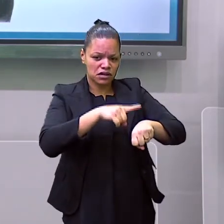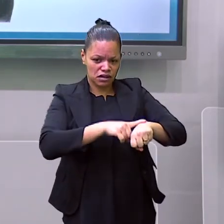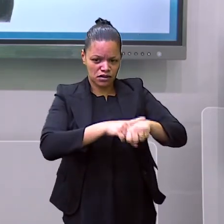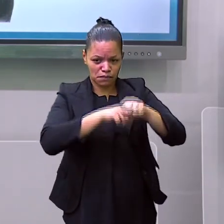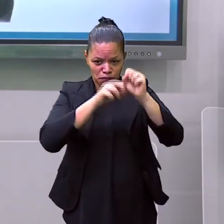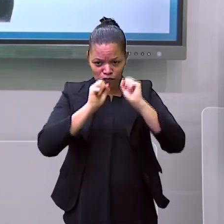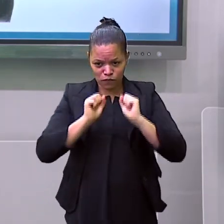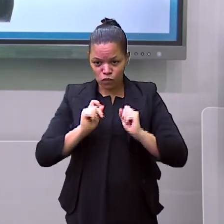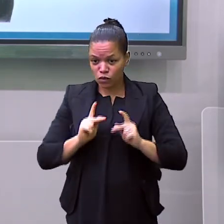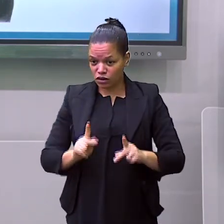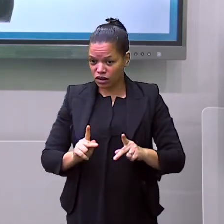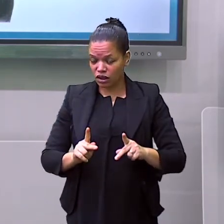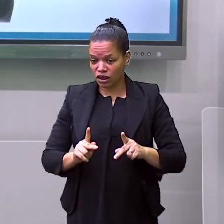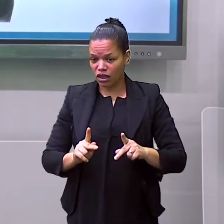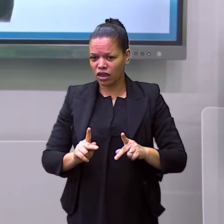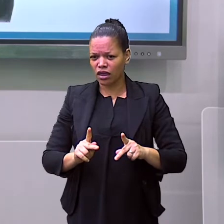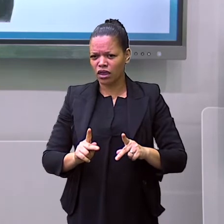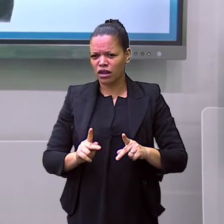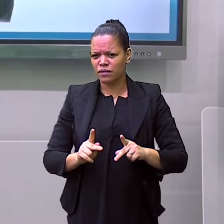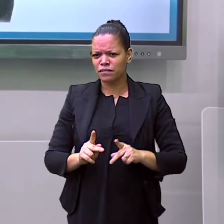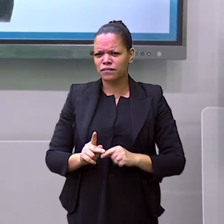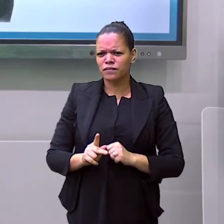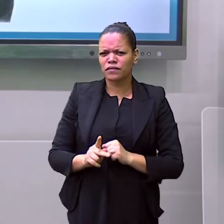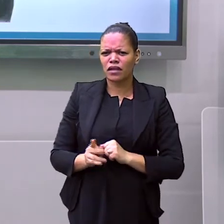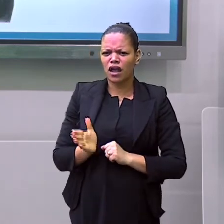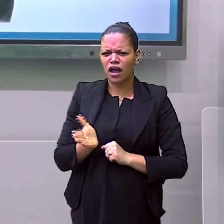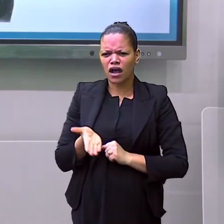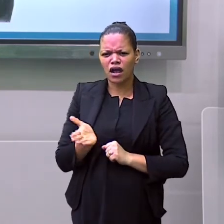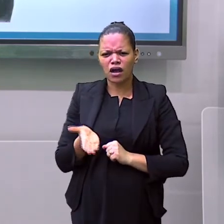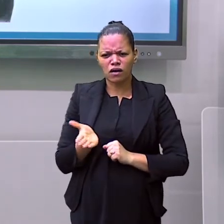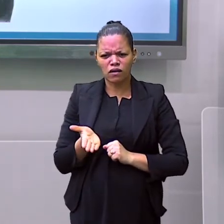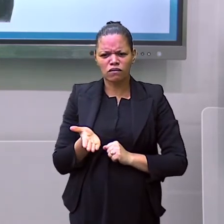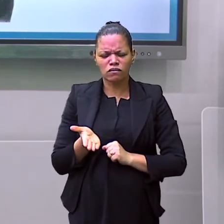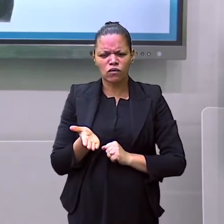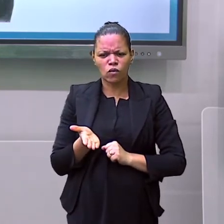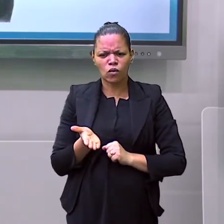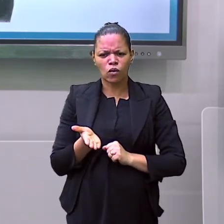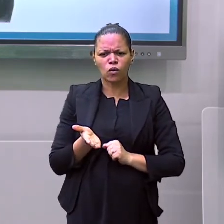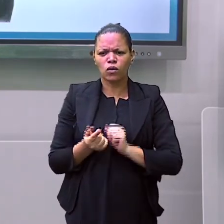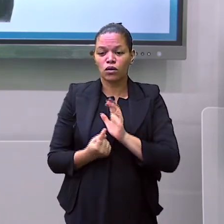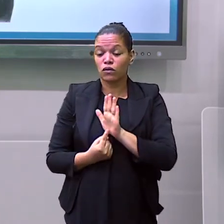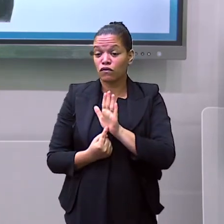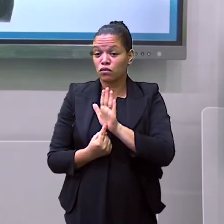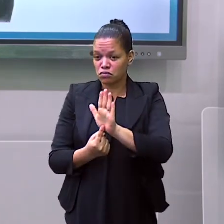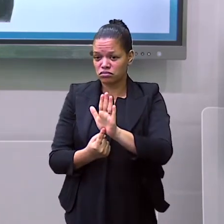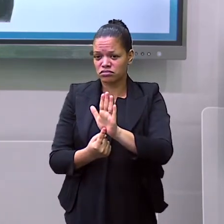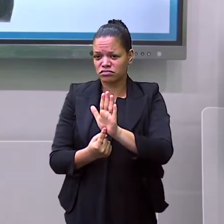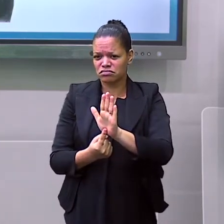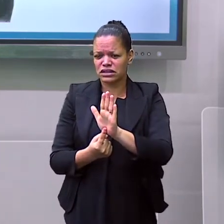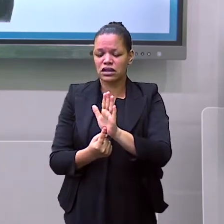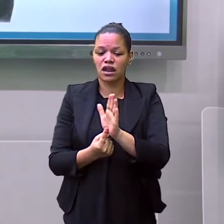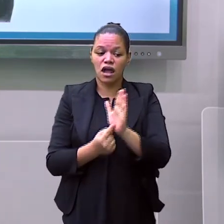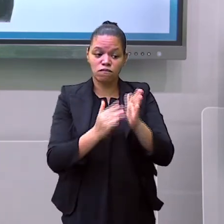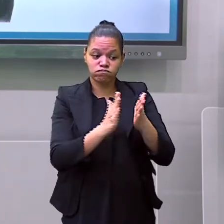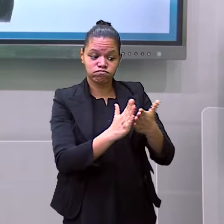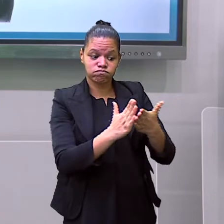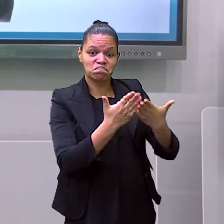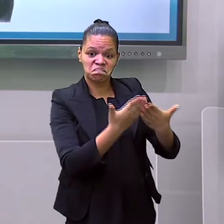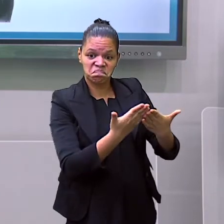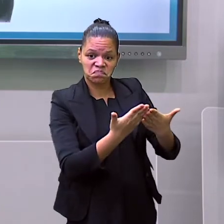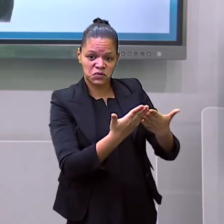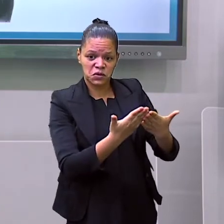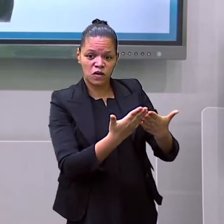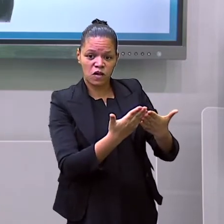vá ler algo que nós estamos descrevendo. Algumas pessoas, né, alguns diários,